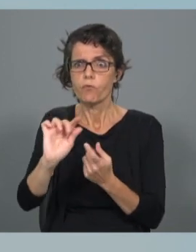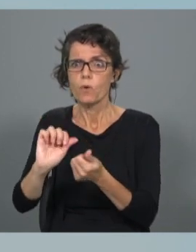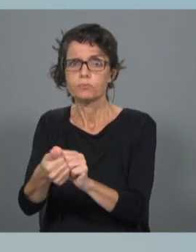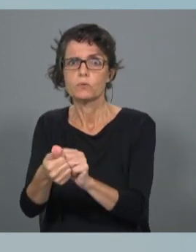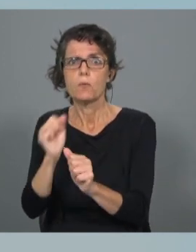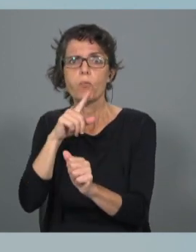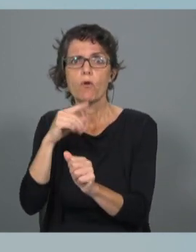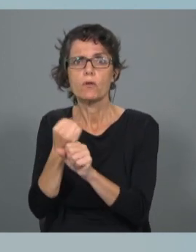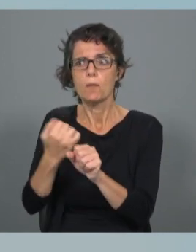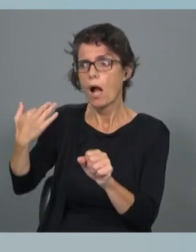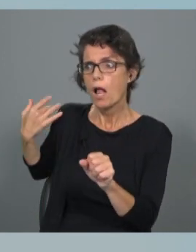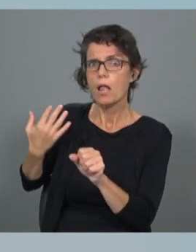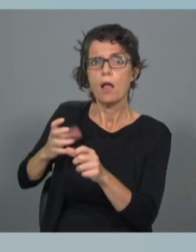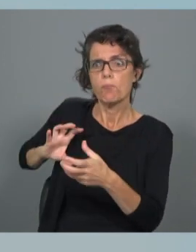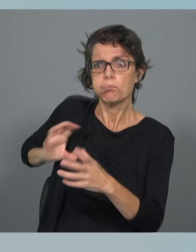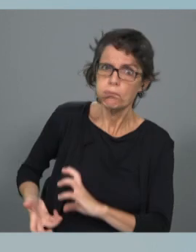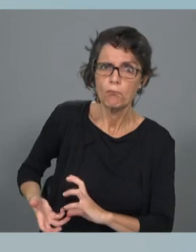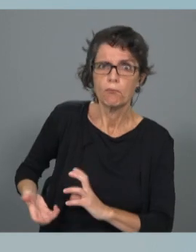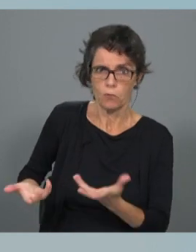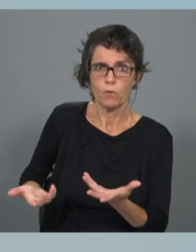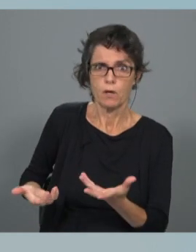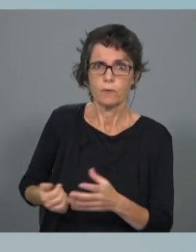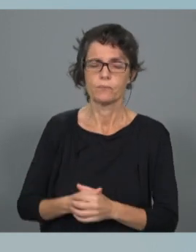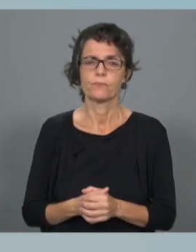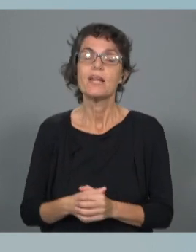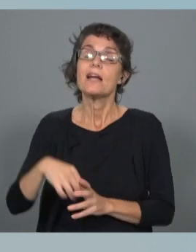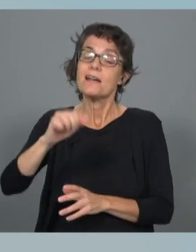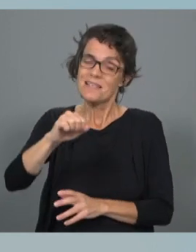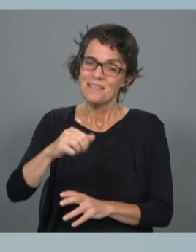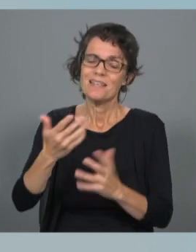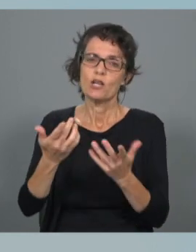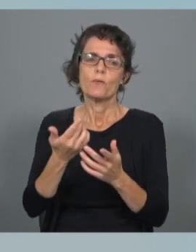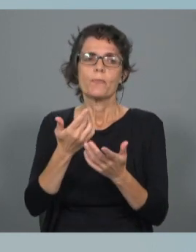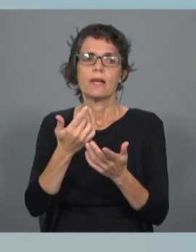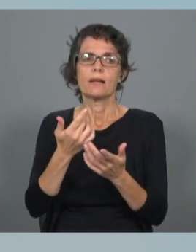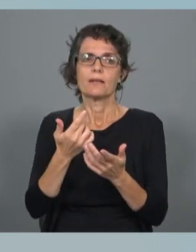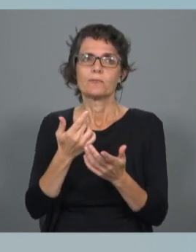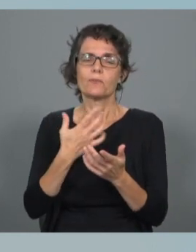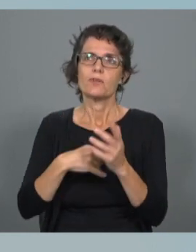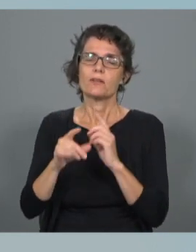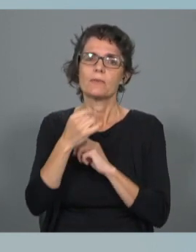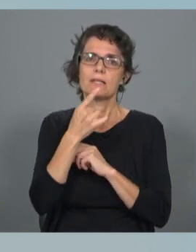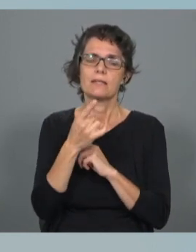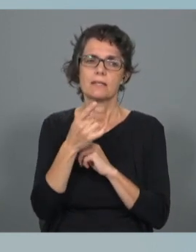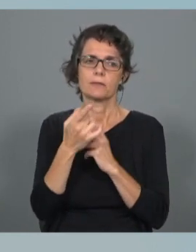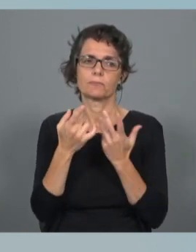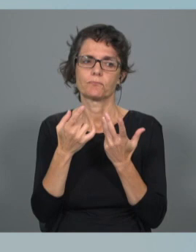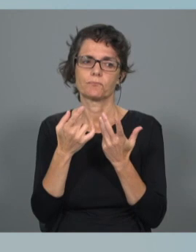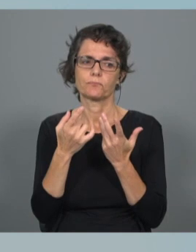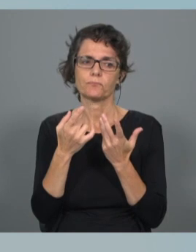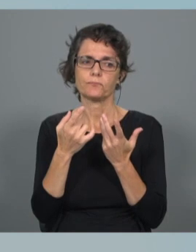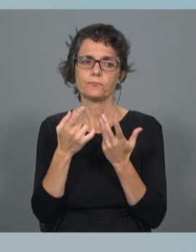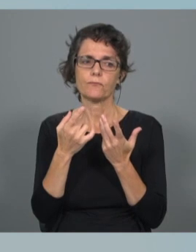na relação com o povo que é simples e acolhedor, este ser pela verdade é